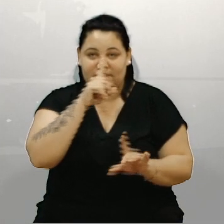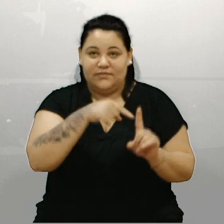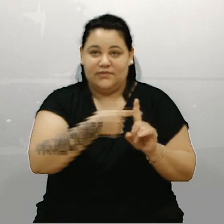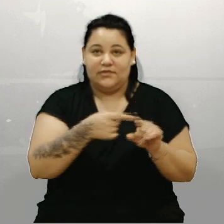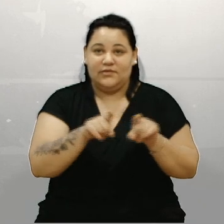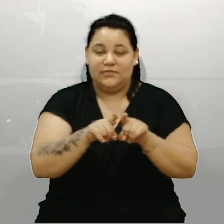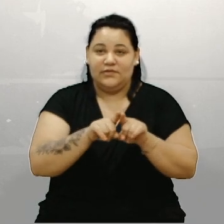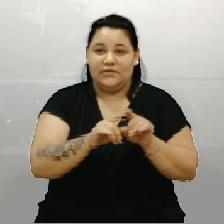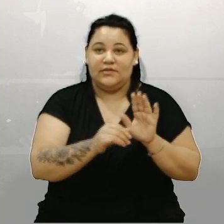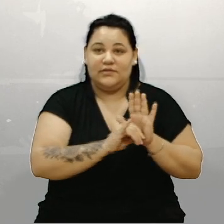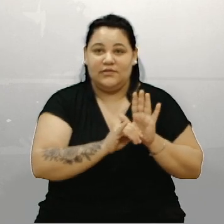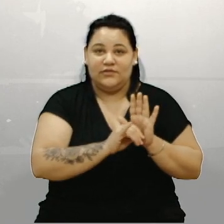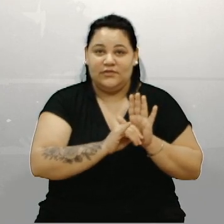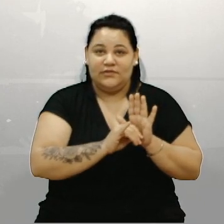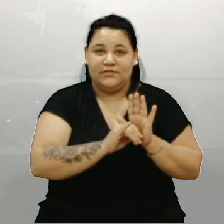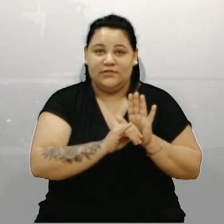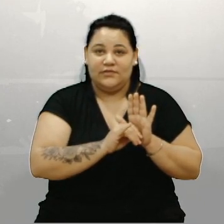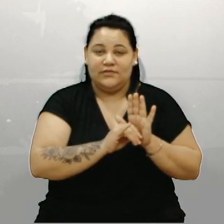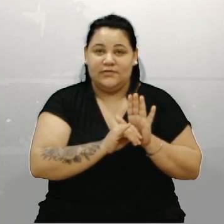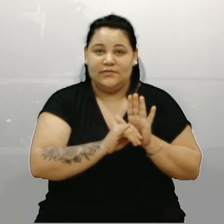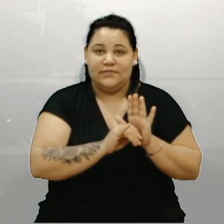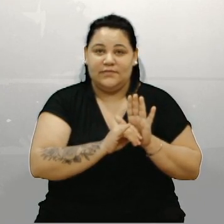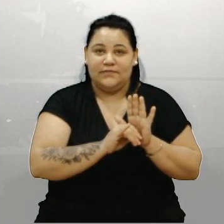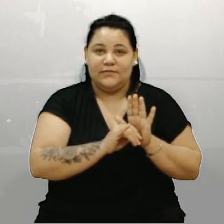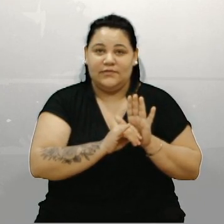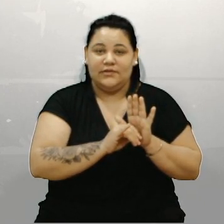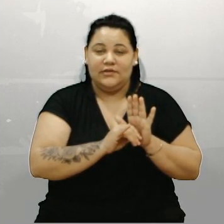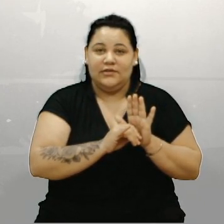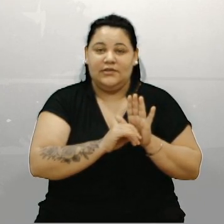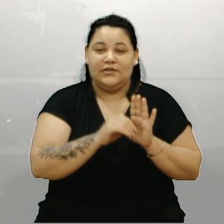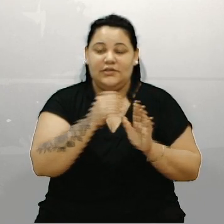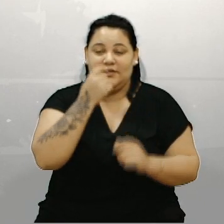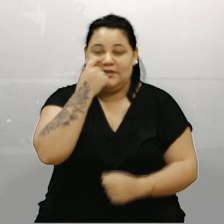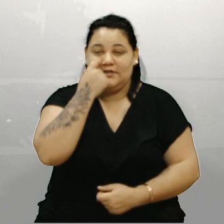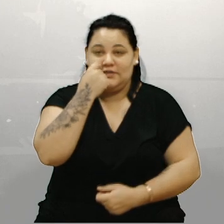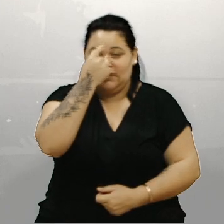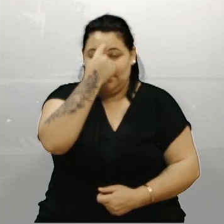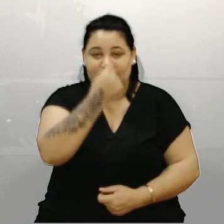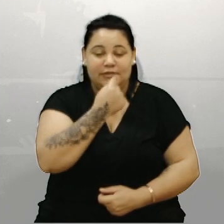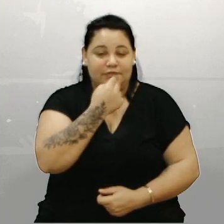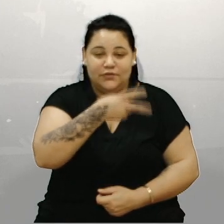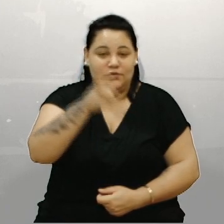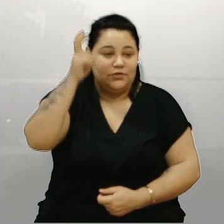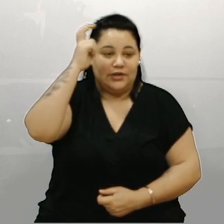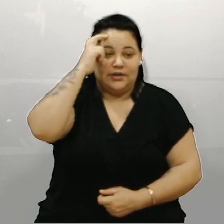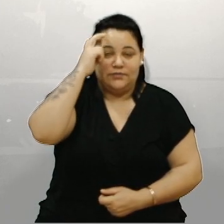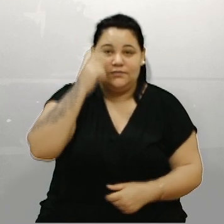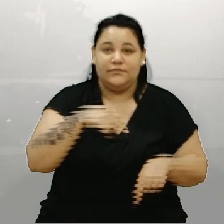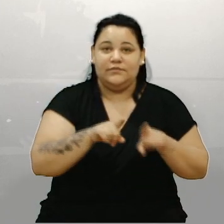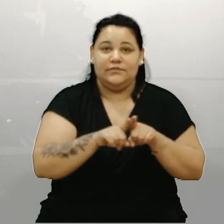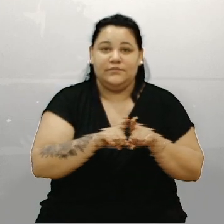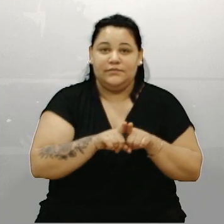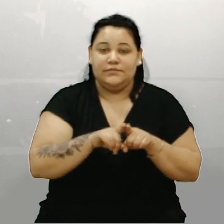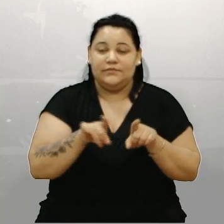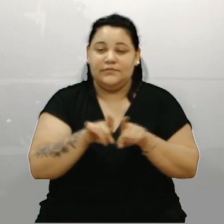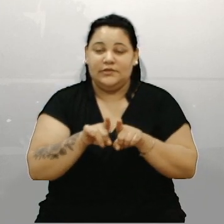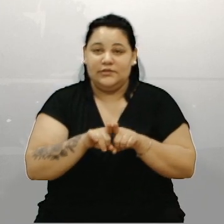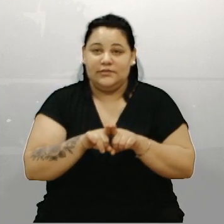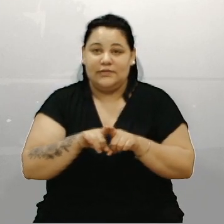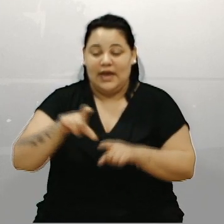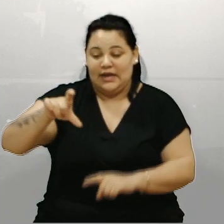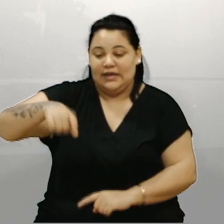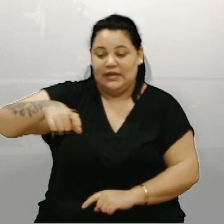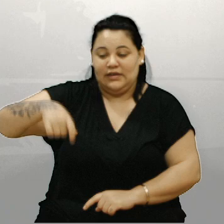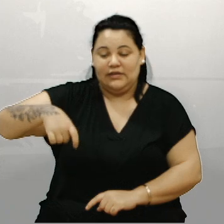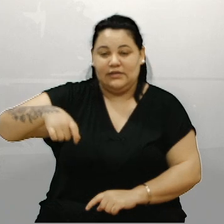identidade cultural através do artesanato local. E também facilitar a emissão de carteirinhas, né, as